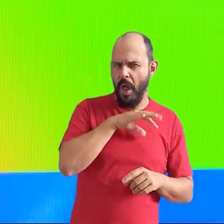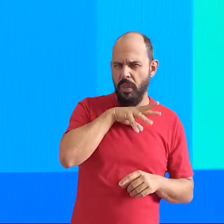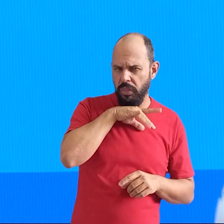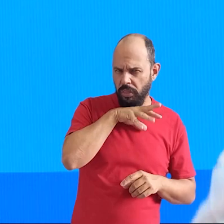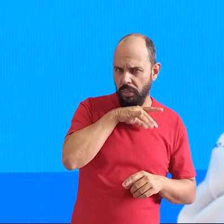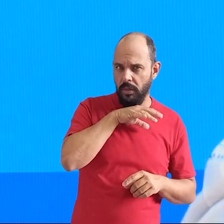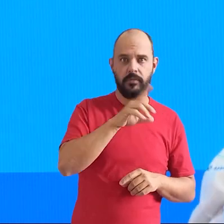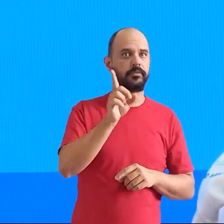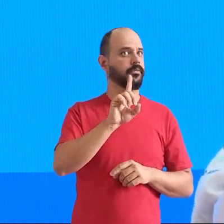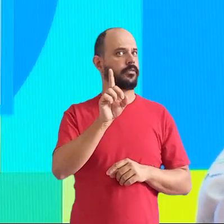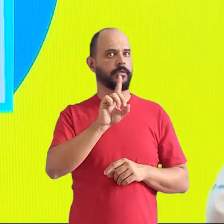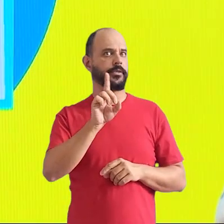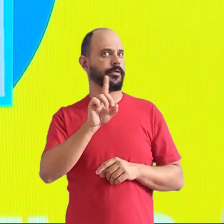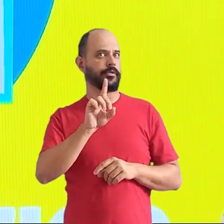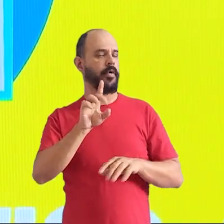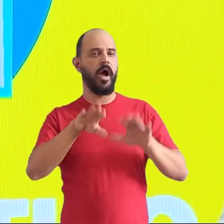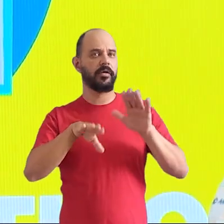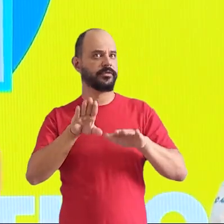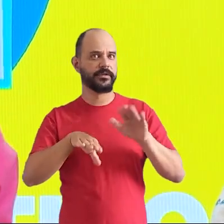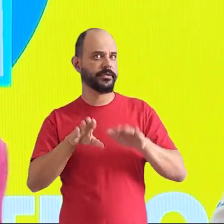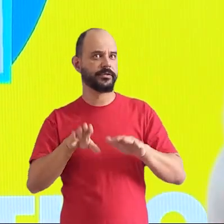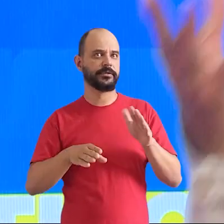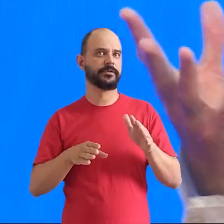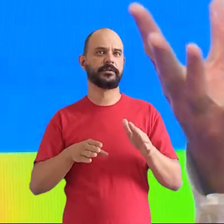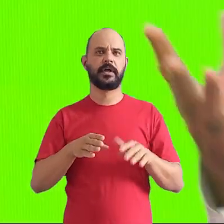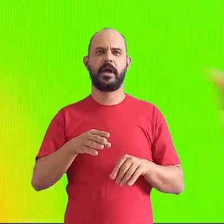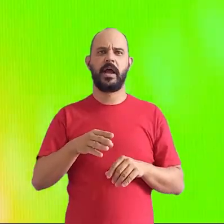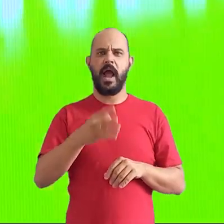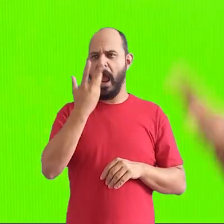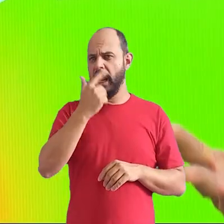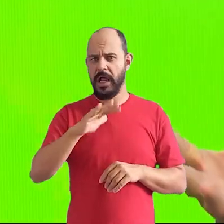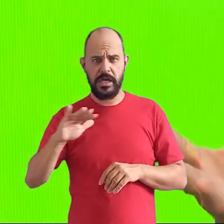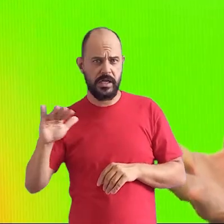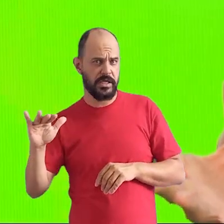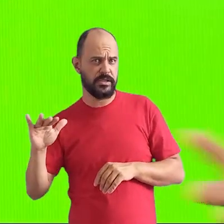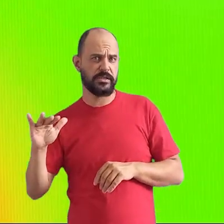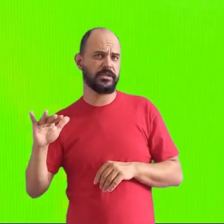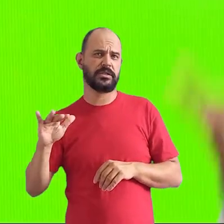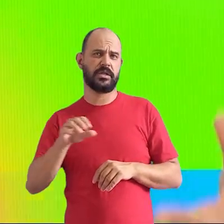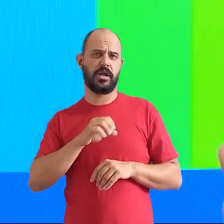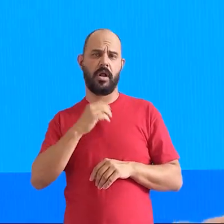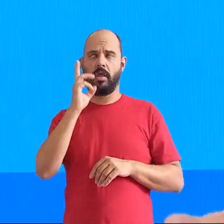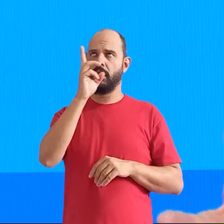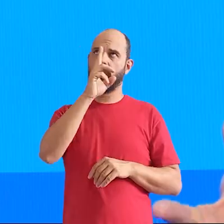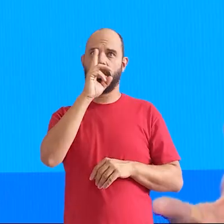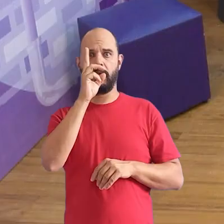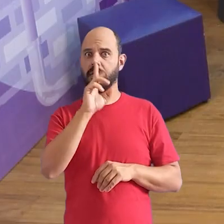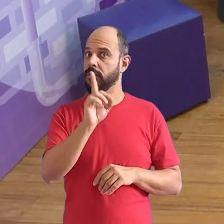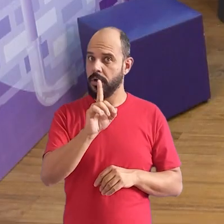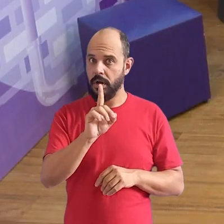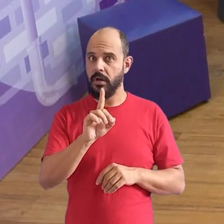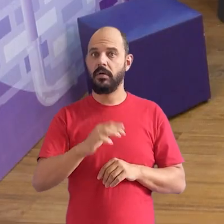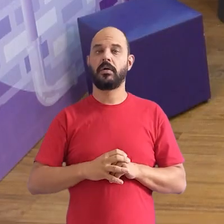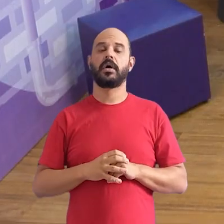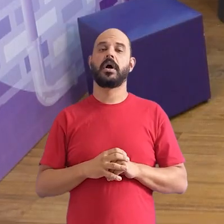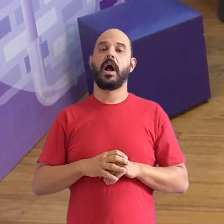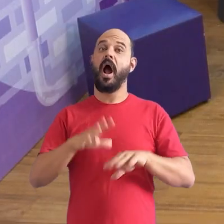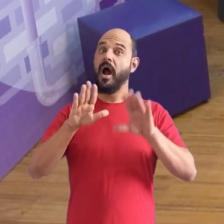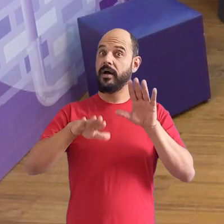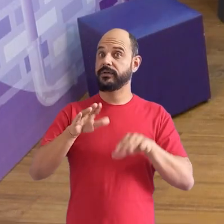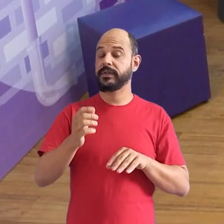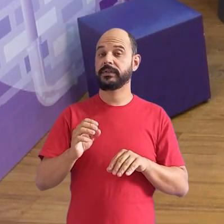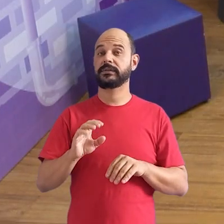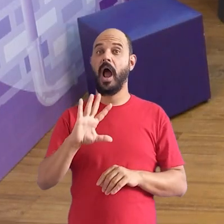alguma coisa errada, às vezes não é porque a criança teve algum enjoo. Às vezes tem